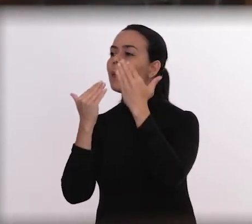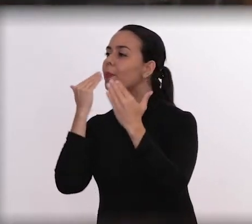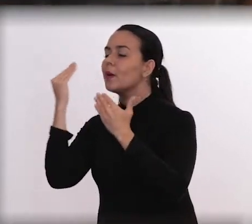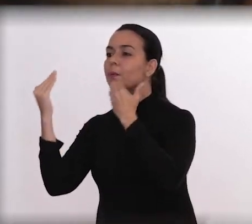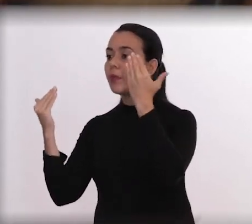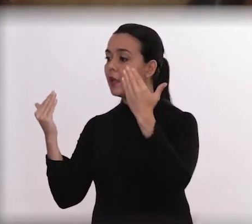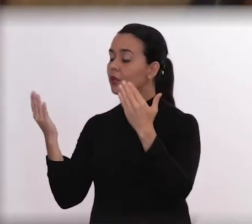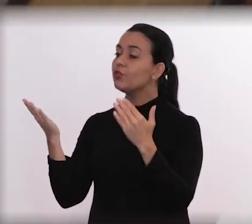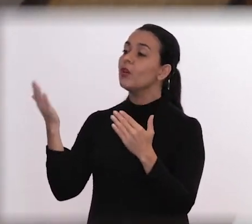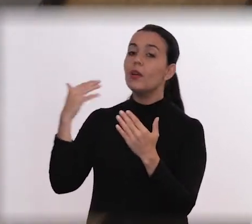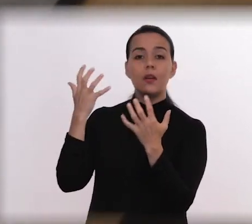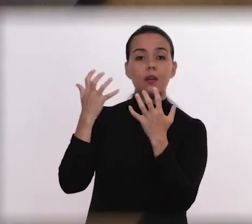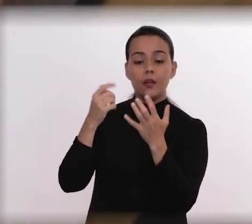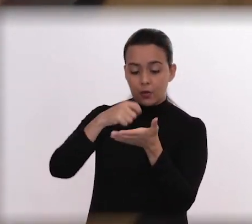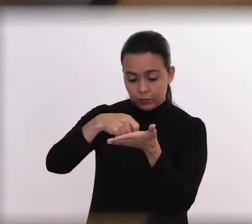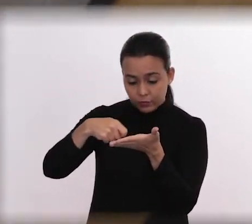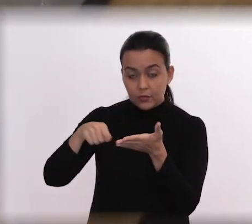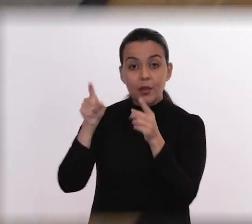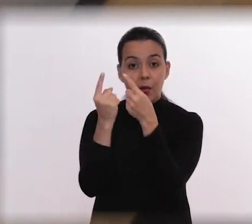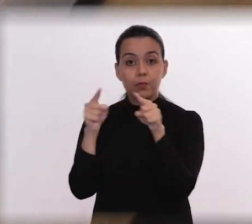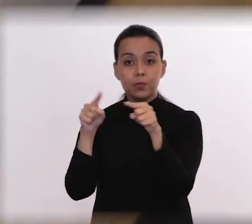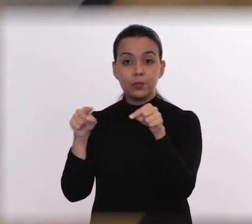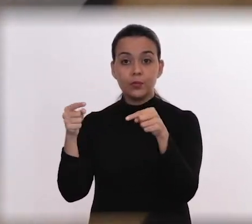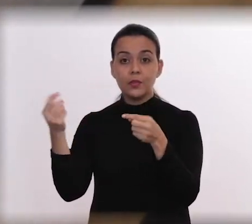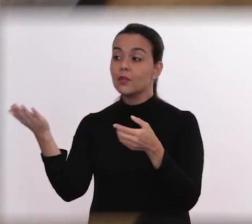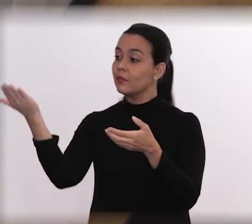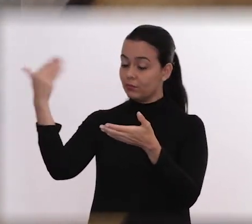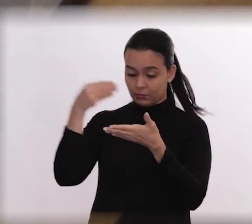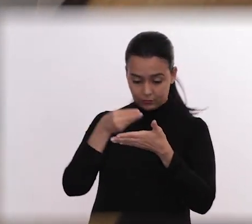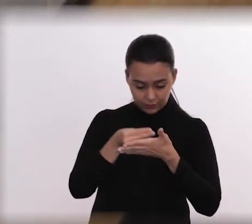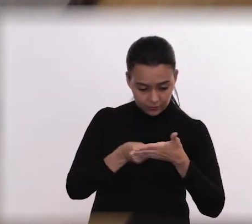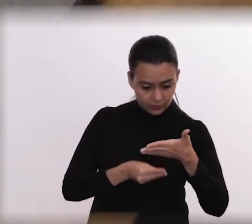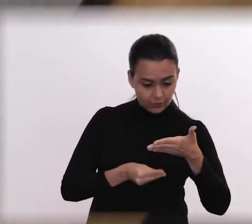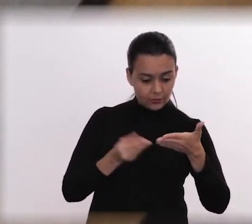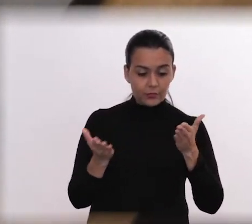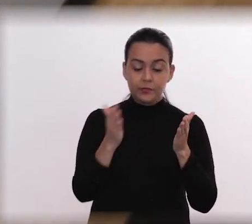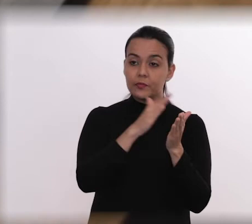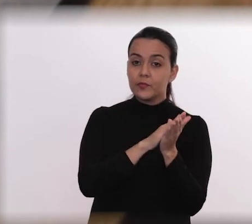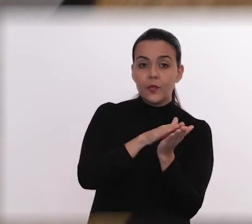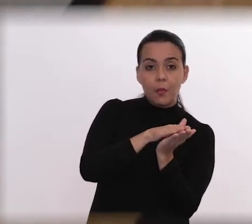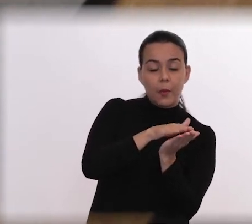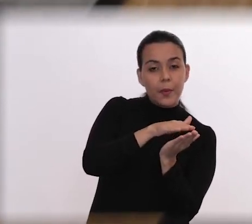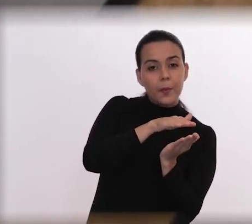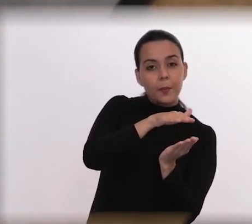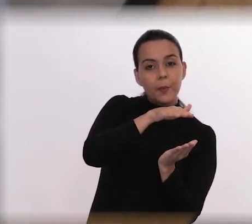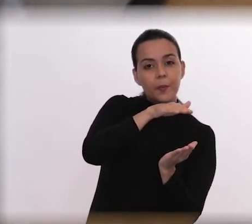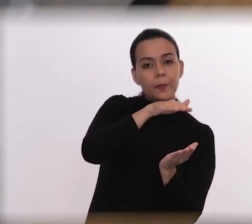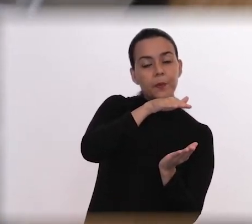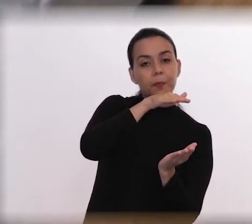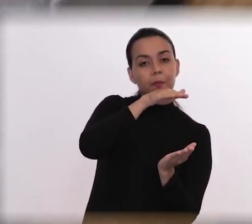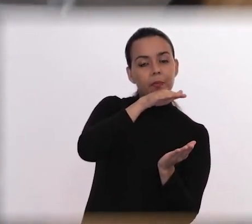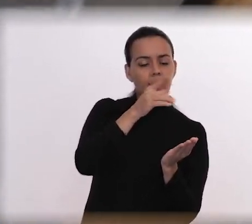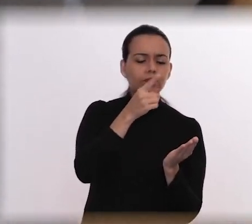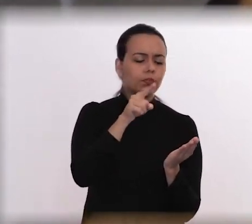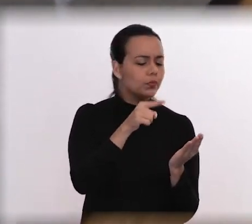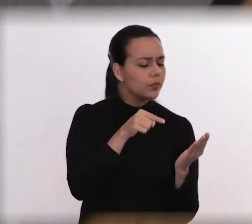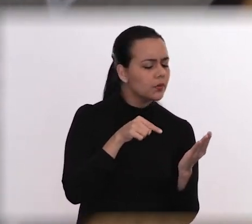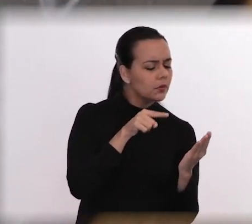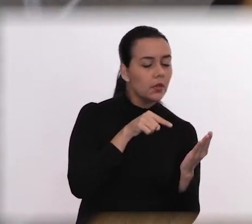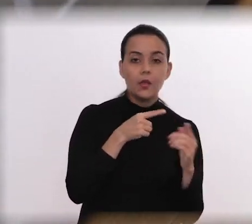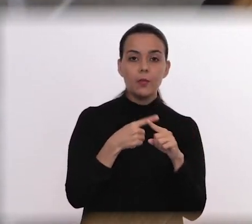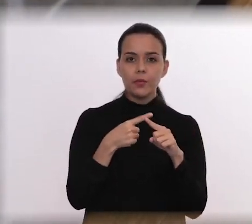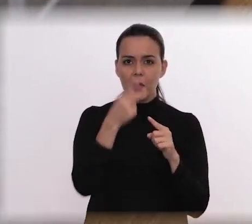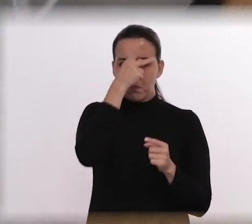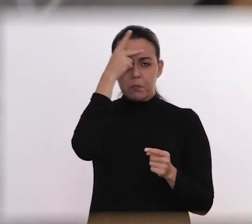essas músicas para ele. Com isso, ele vai fazendo uma coleção de músicas. Por quê? Ninguém sabia